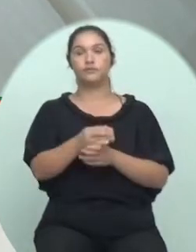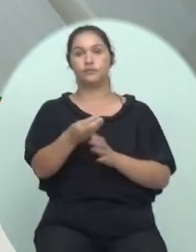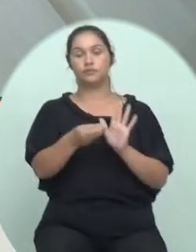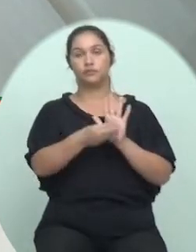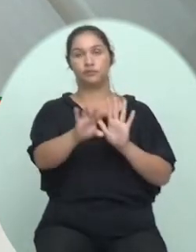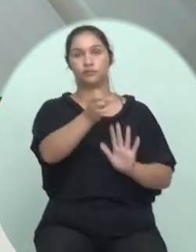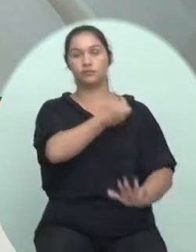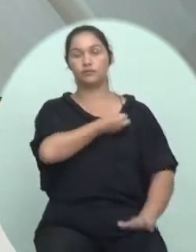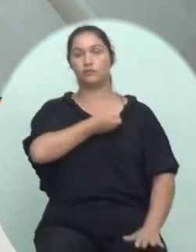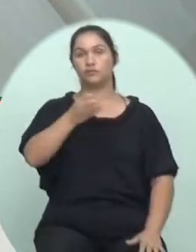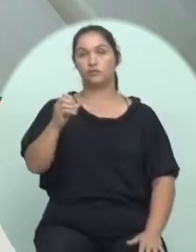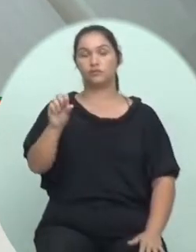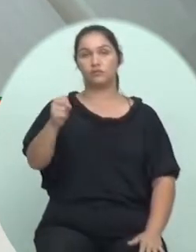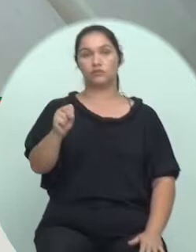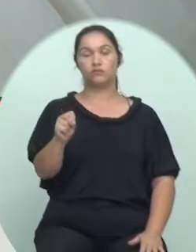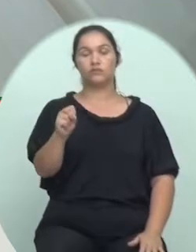Indicação